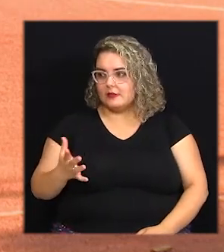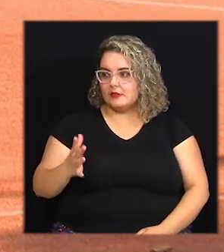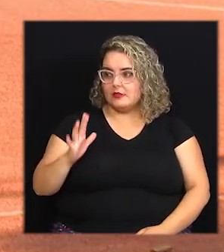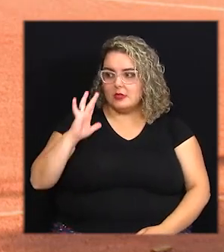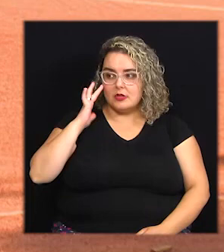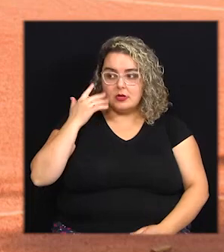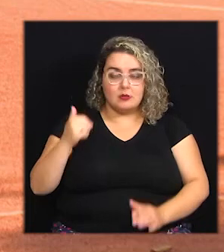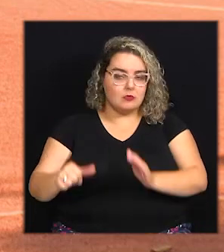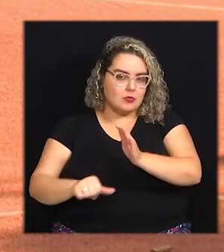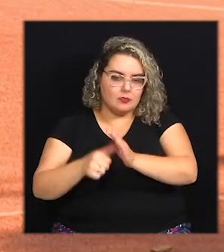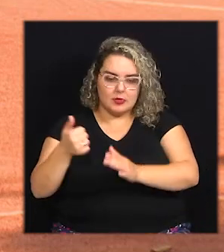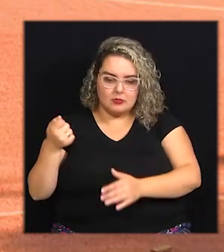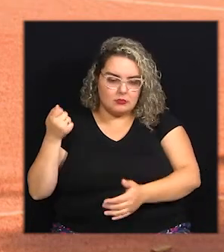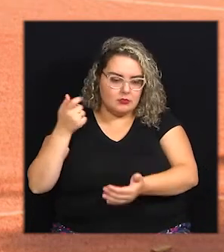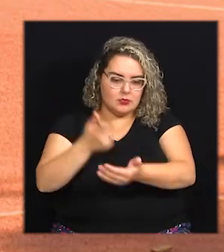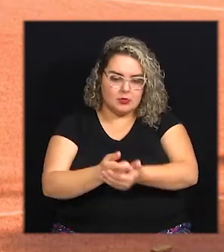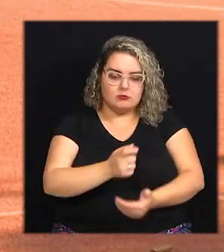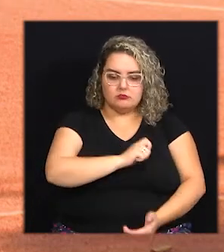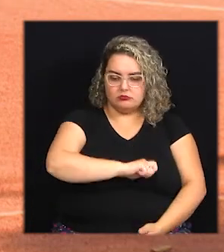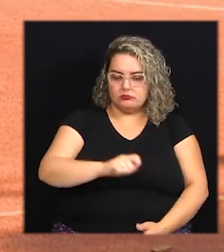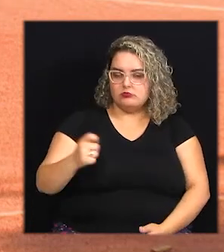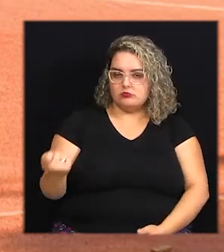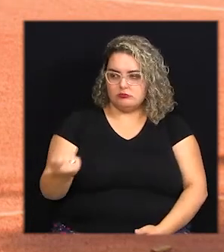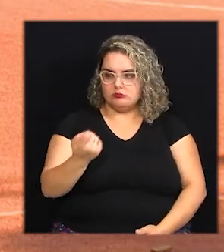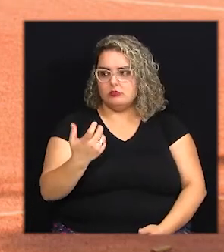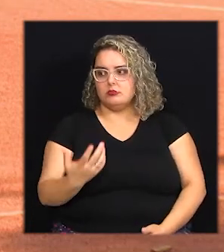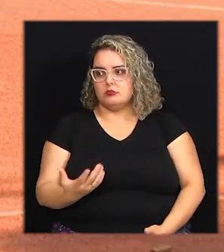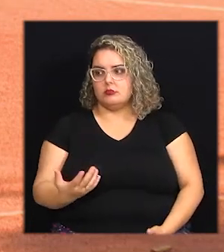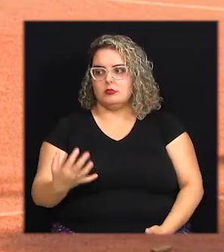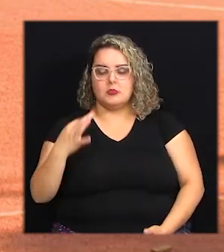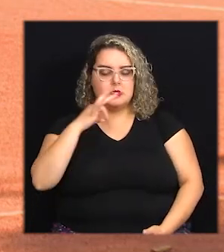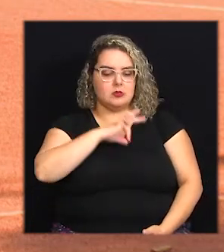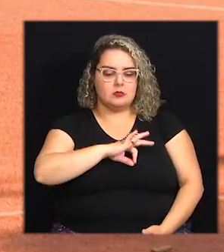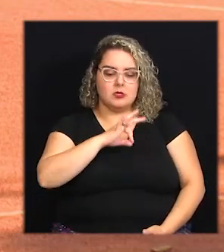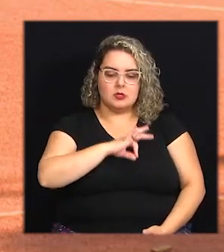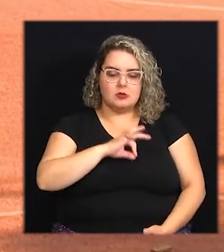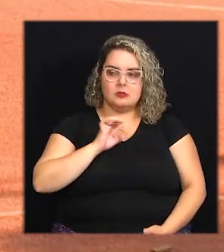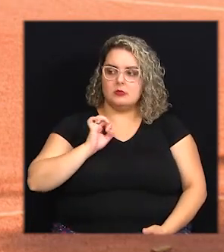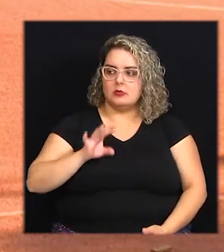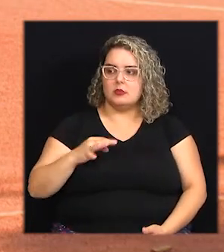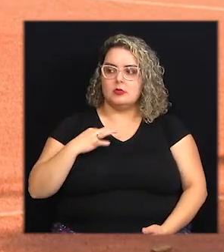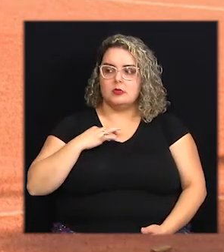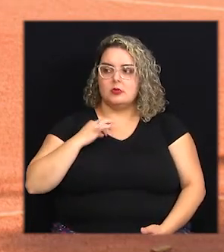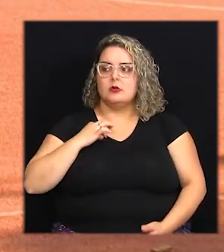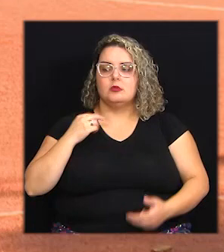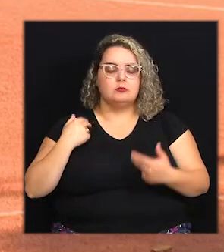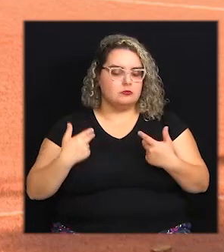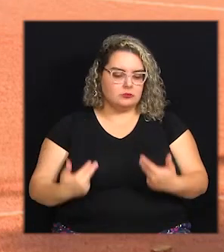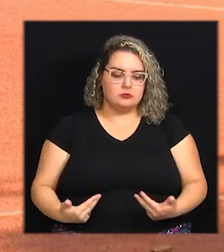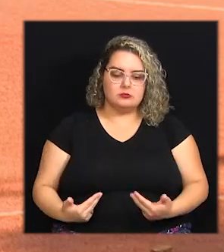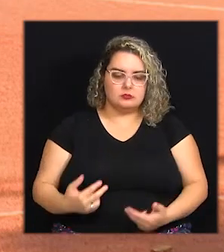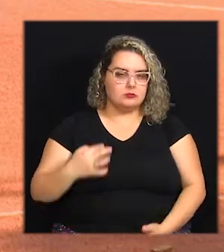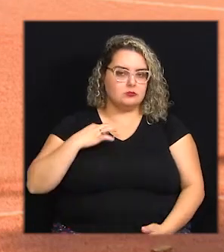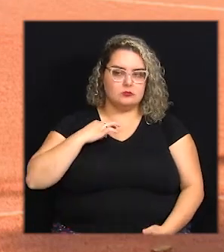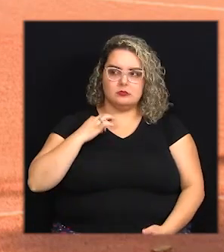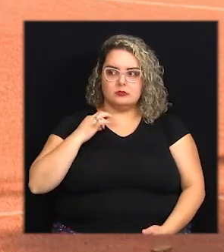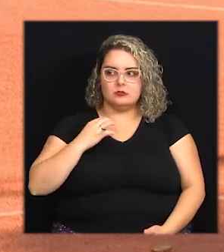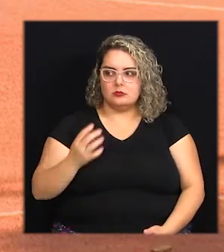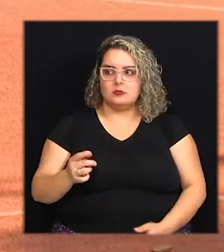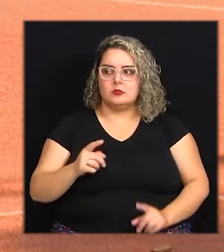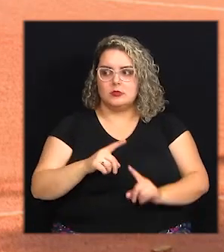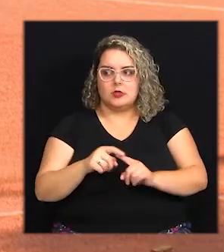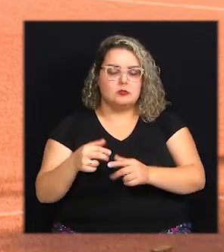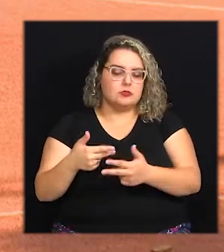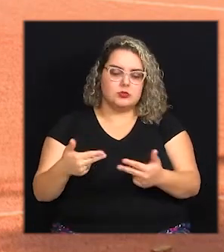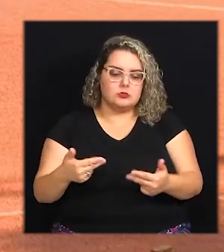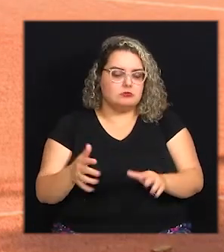primeira pessoa que é patrocinada pelo tênis, mas eu recebo só o Uniforme só pra jogar. uniforme, roupa, esse tipo de